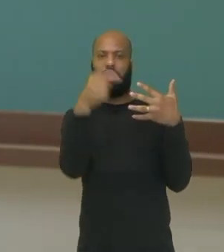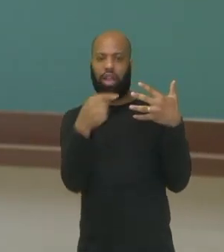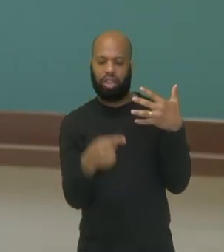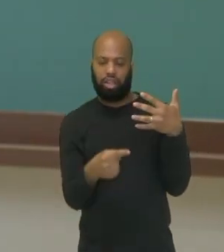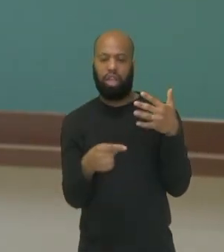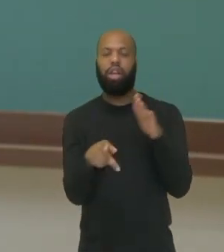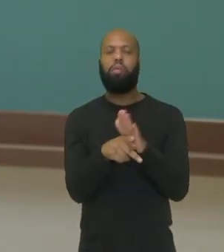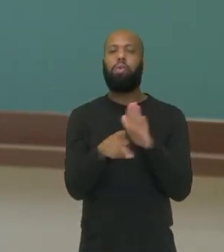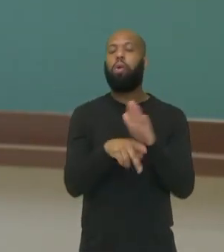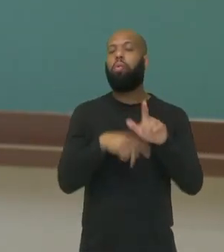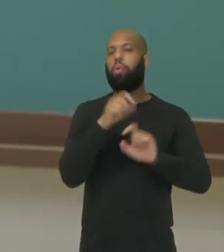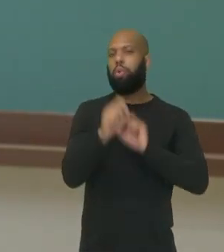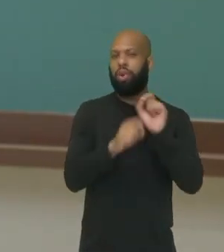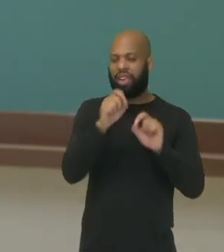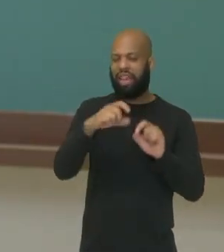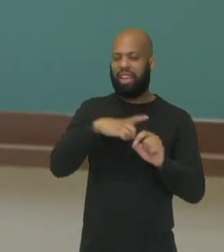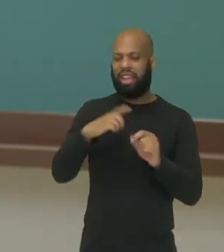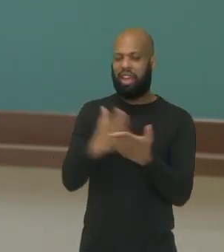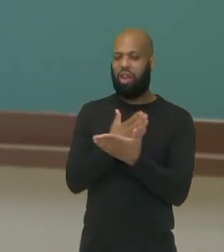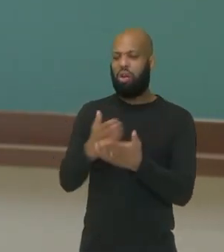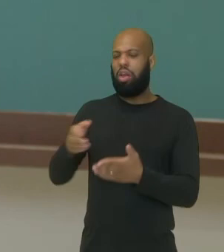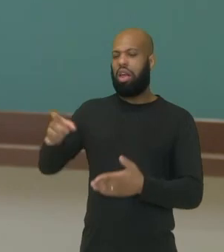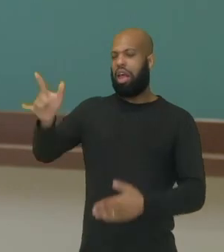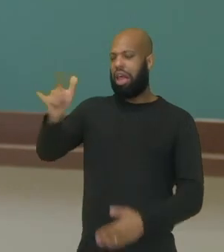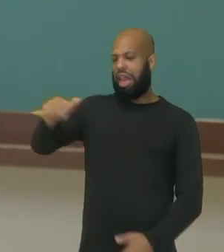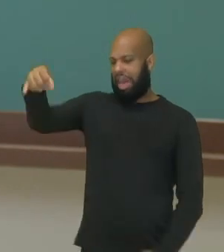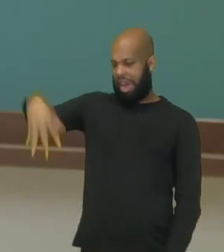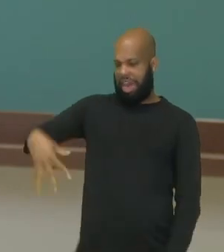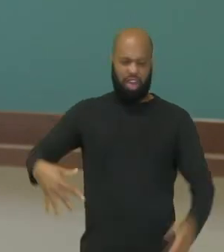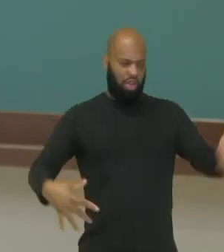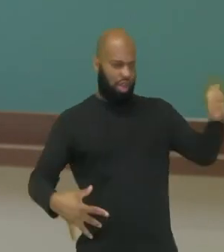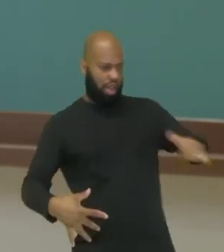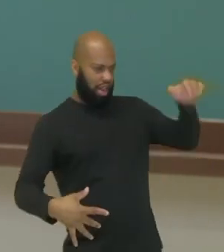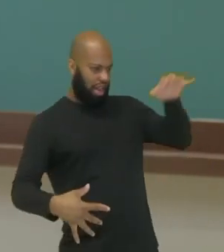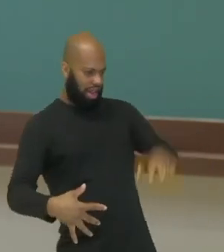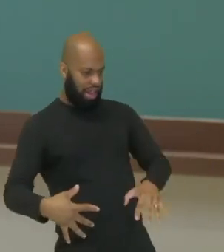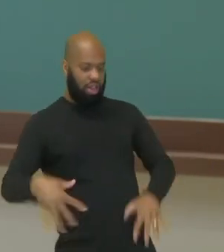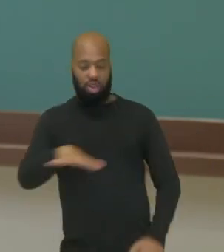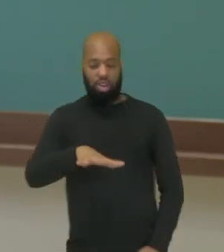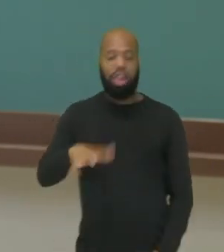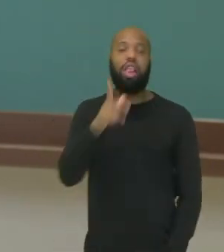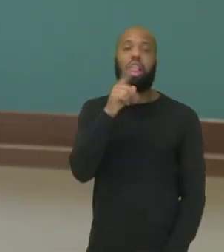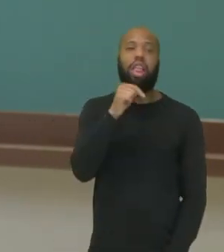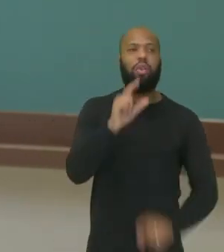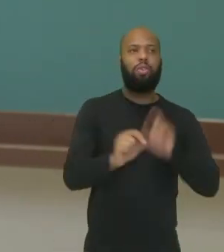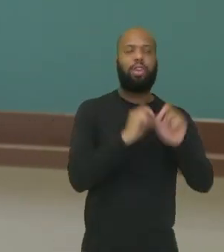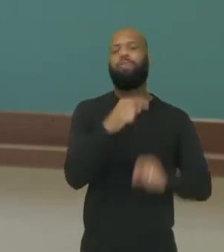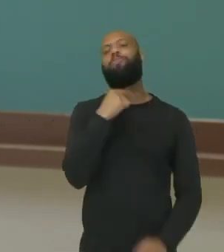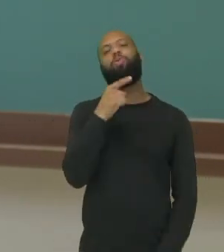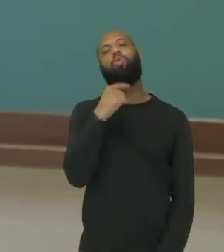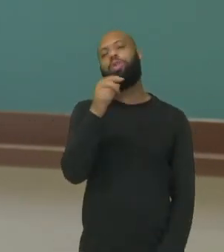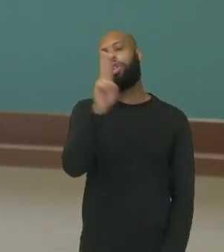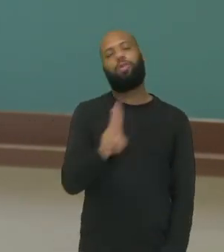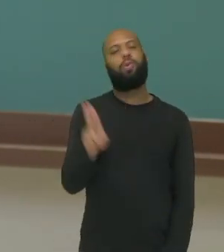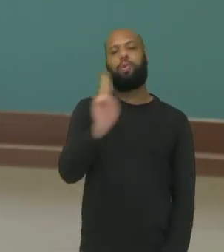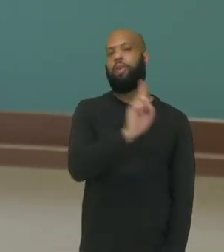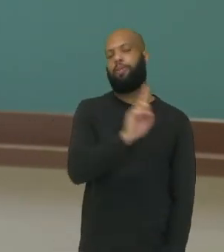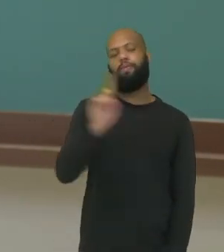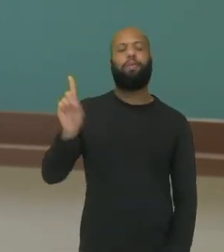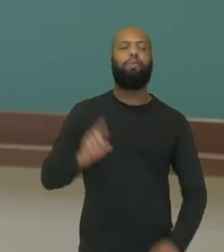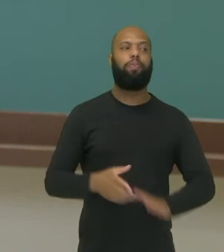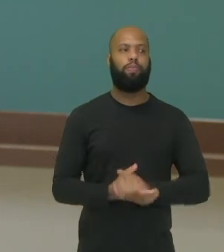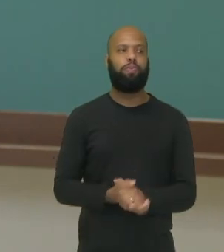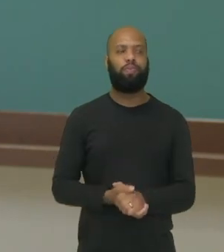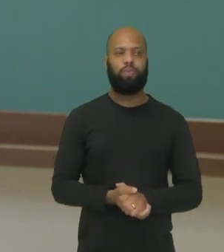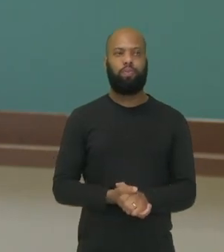químicos, biológicos que são despejados na água, tornando ela uma água sem condição de uso, sem condição para